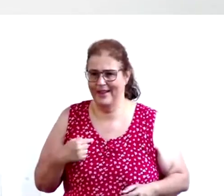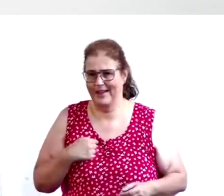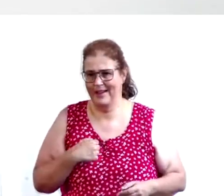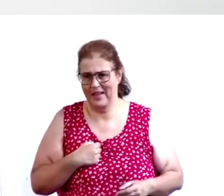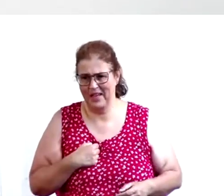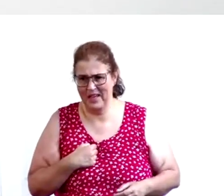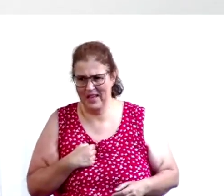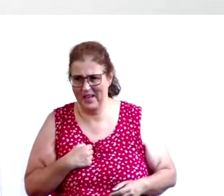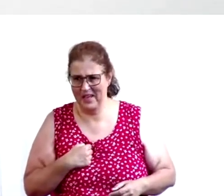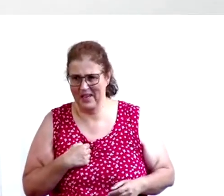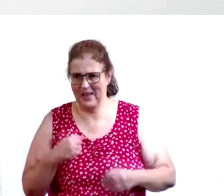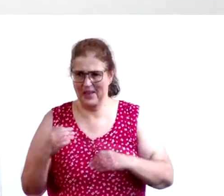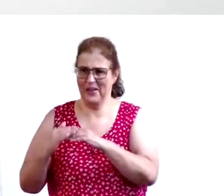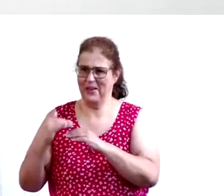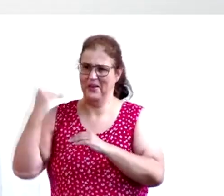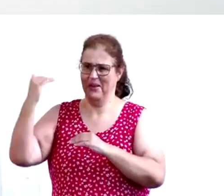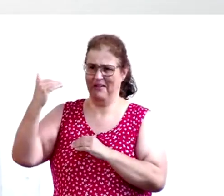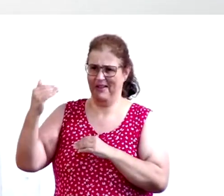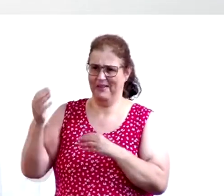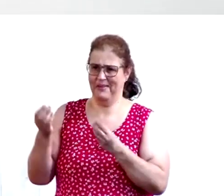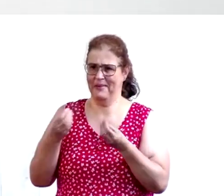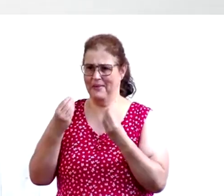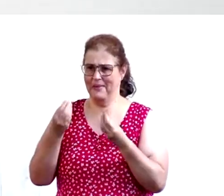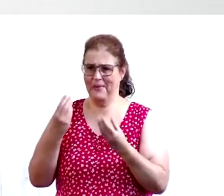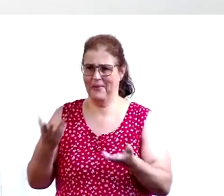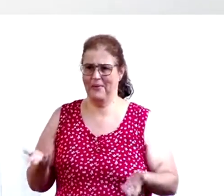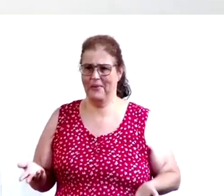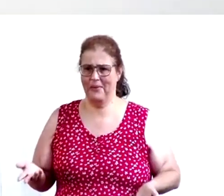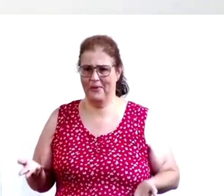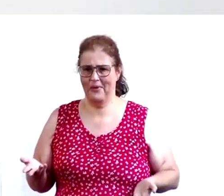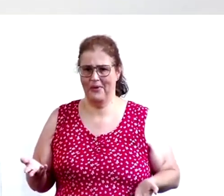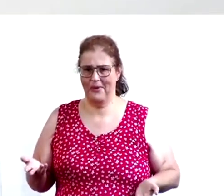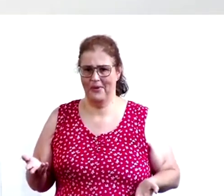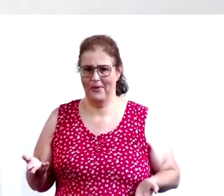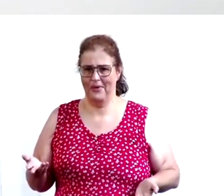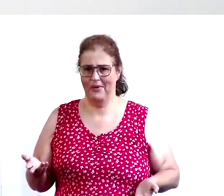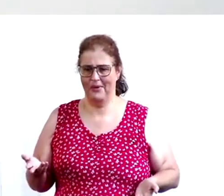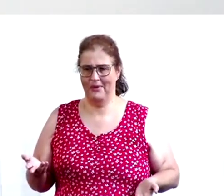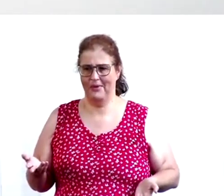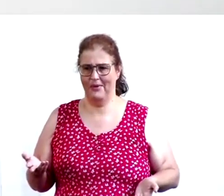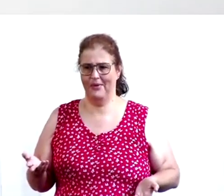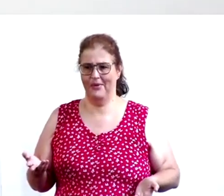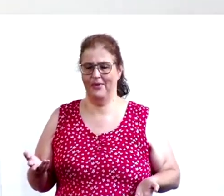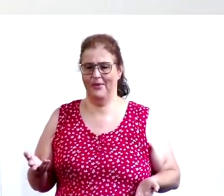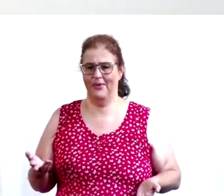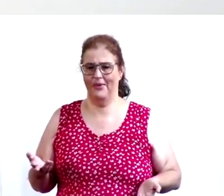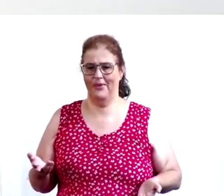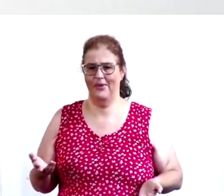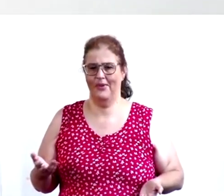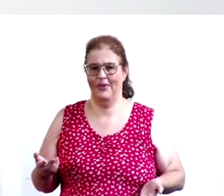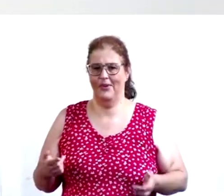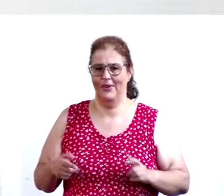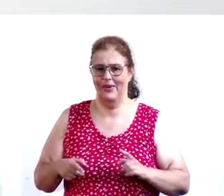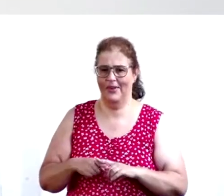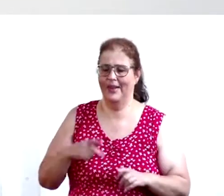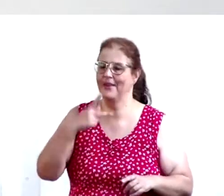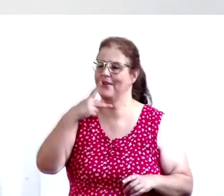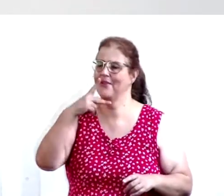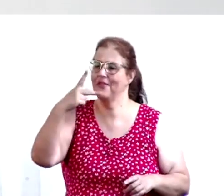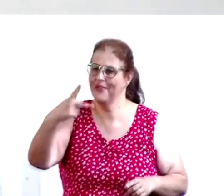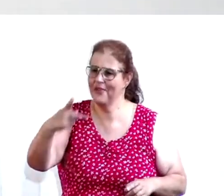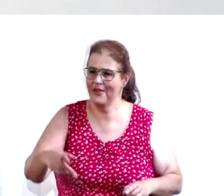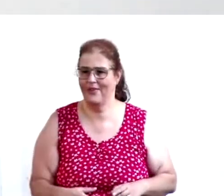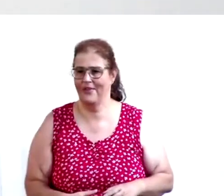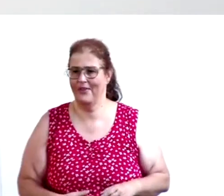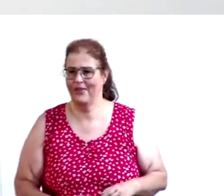né? Isso é a palavra que diz. Quem confere o valor à obra é quem diz, é quem fala, é